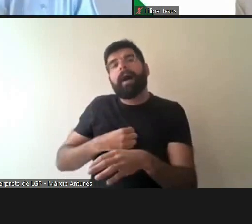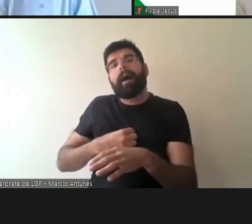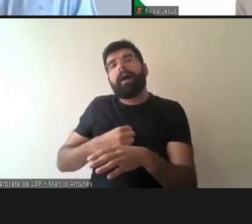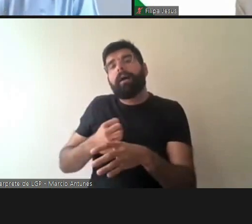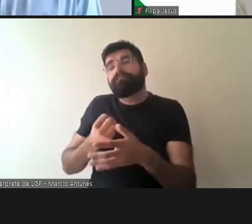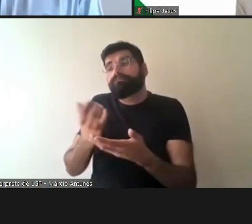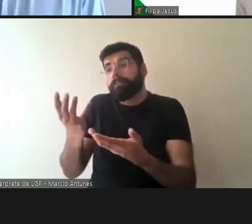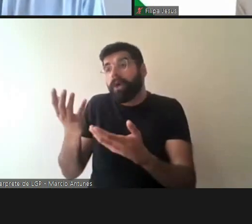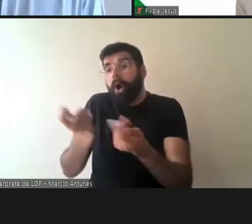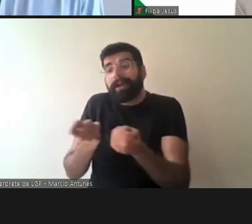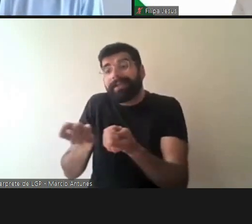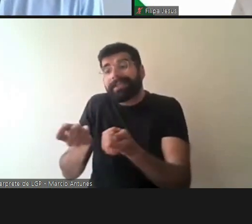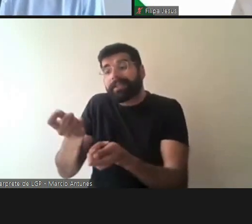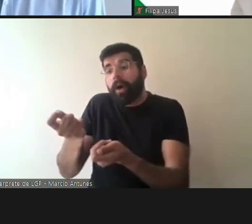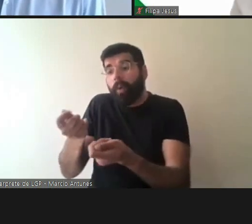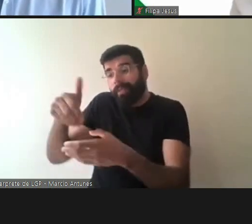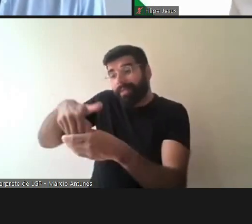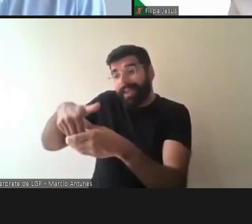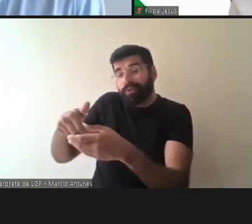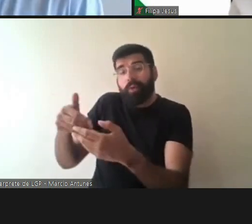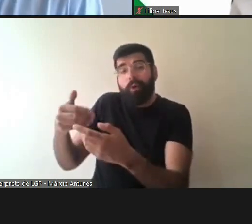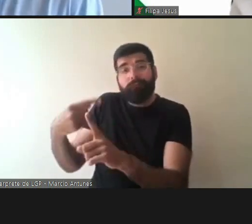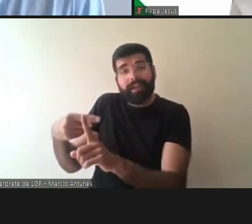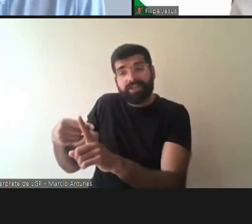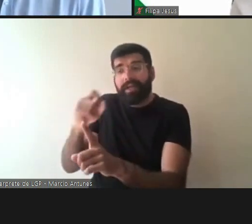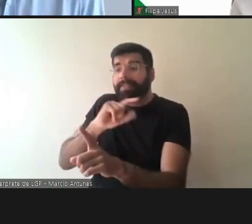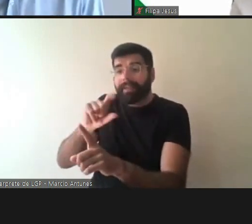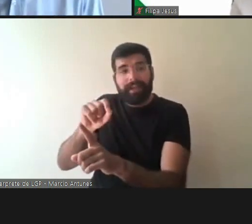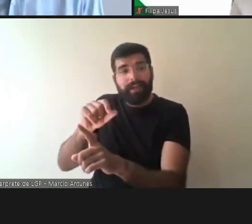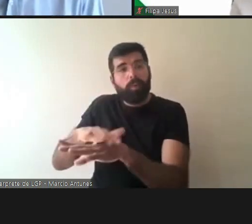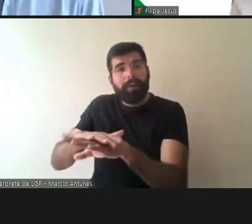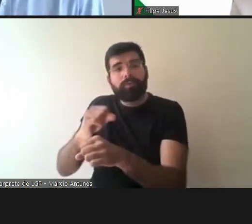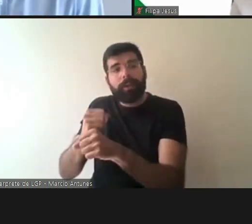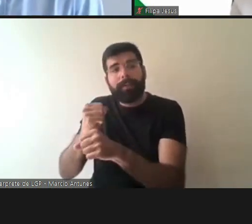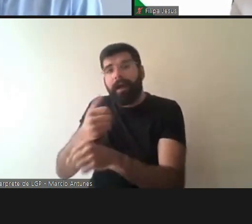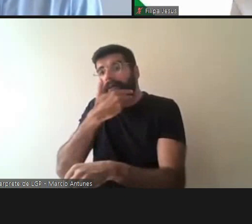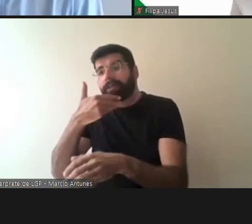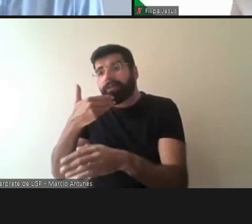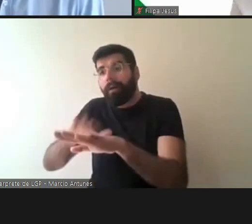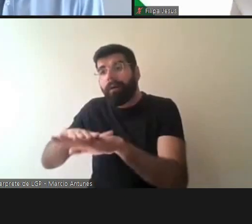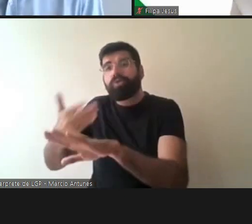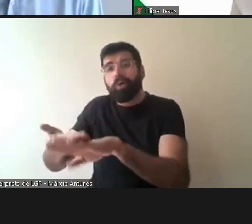própria organização, aumentando a sua eficiência e a sua qualidade.